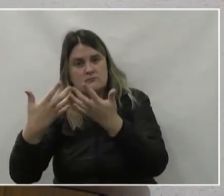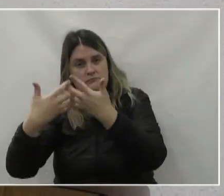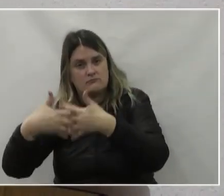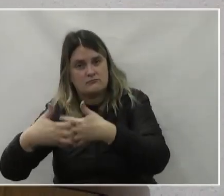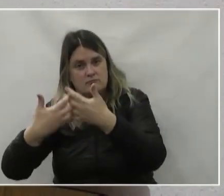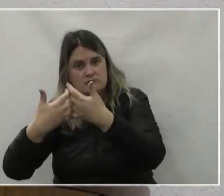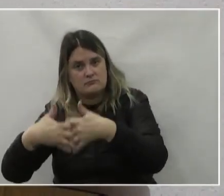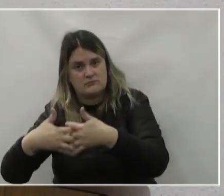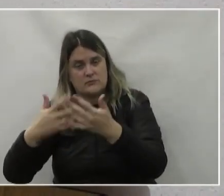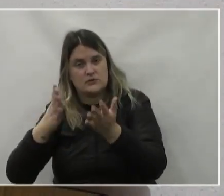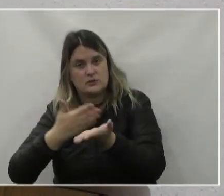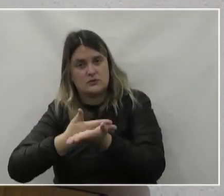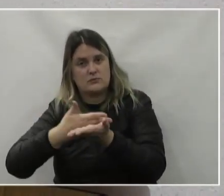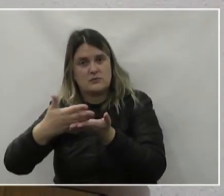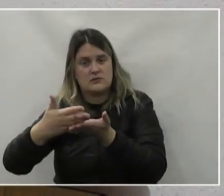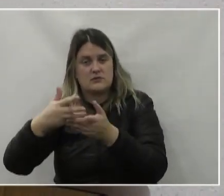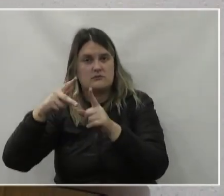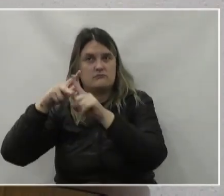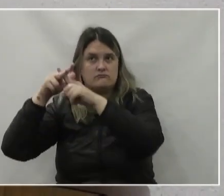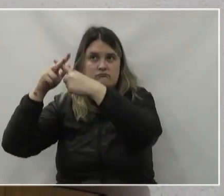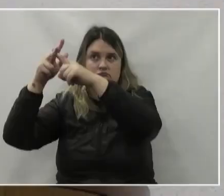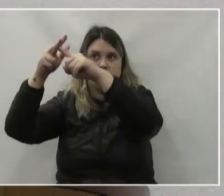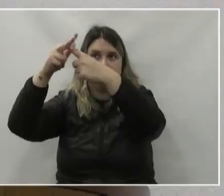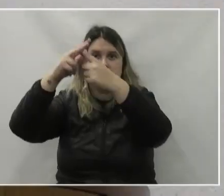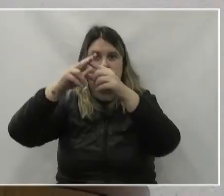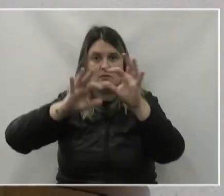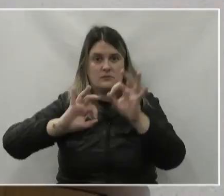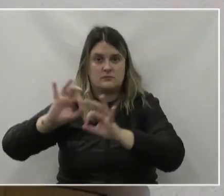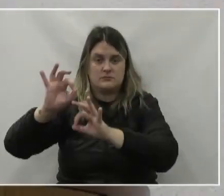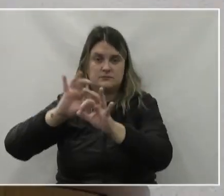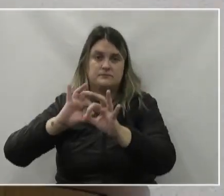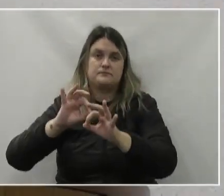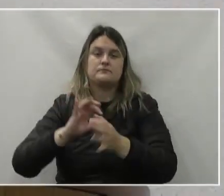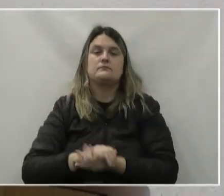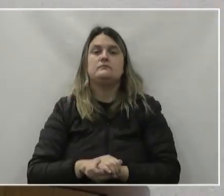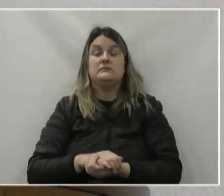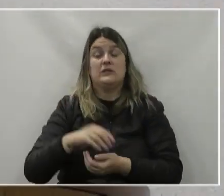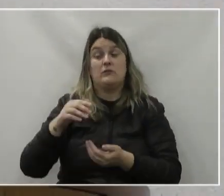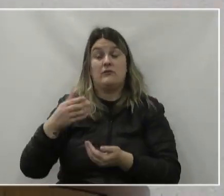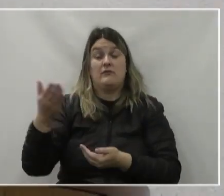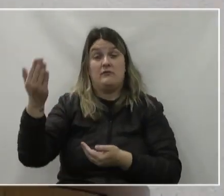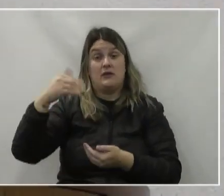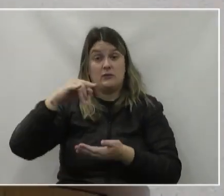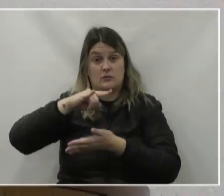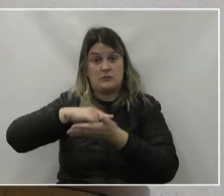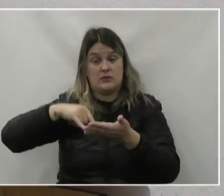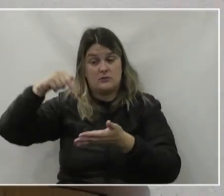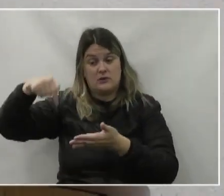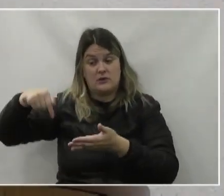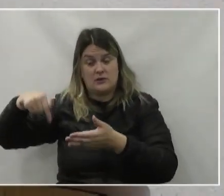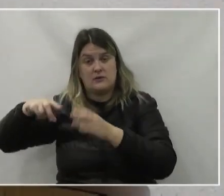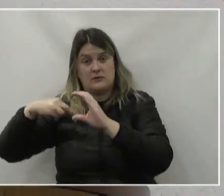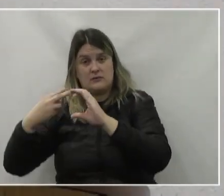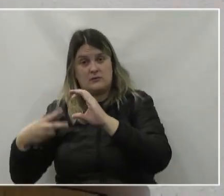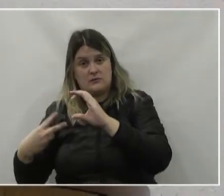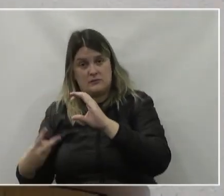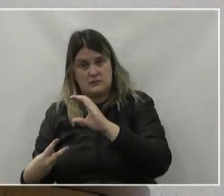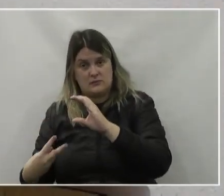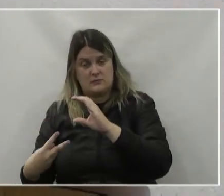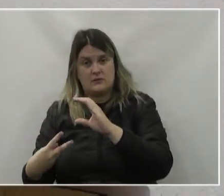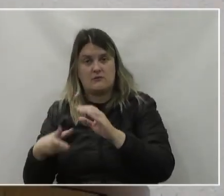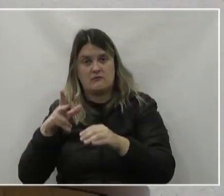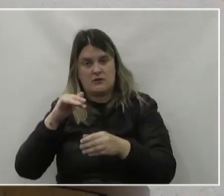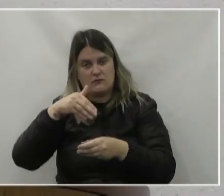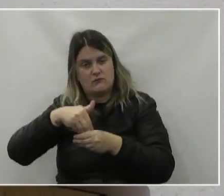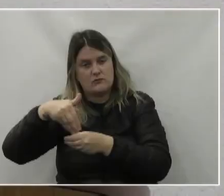já iniciar o processo, né? Claro, tem que passar pelo referendo da Câmara, né, evidentemente, porque a ordem de serviço tem que passar pelo referendo da